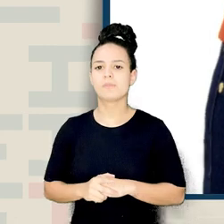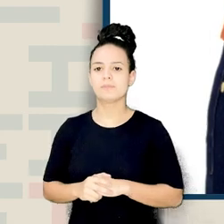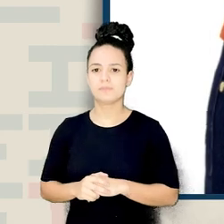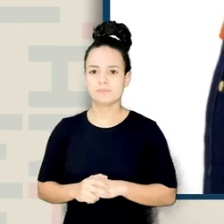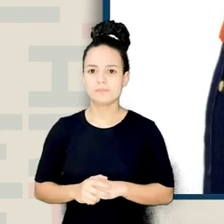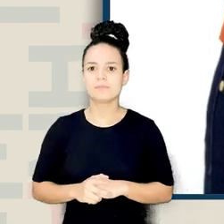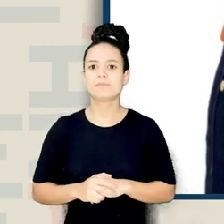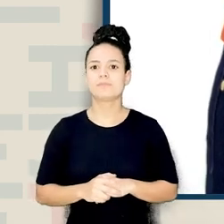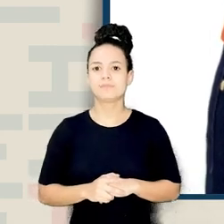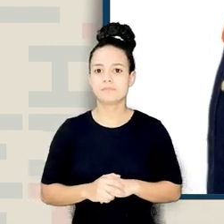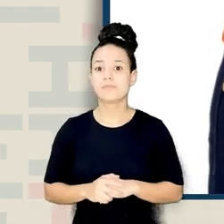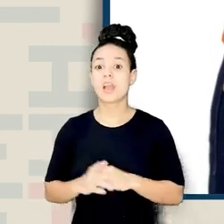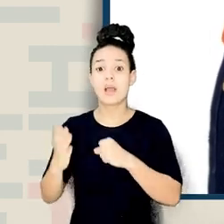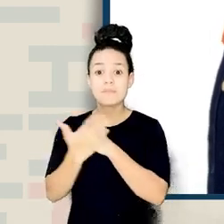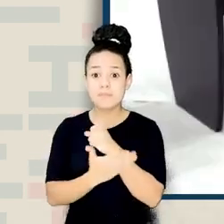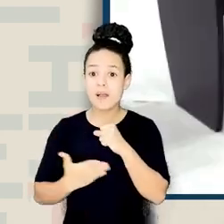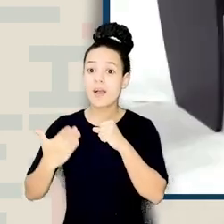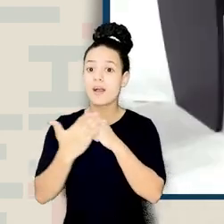Base do Ijexá,